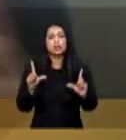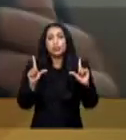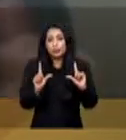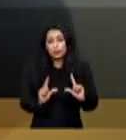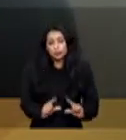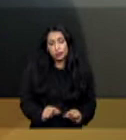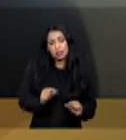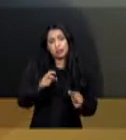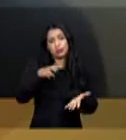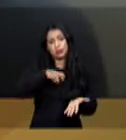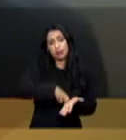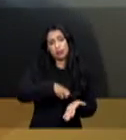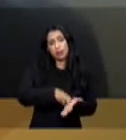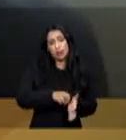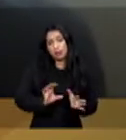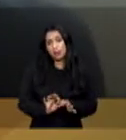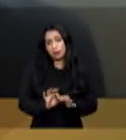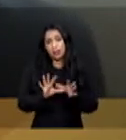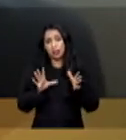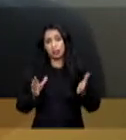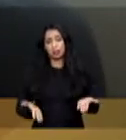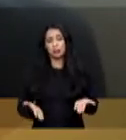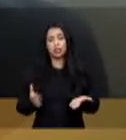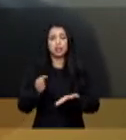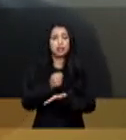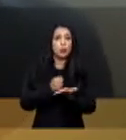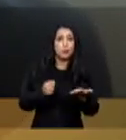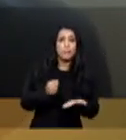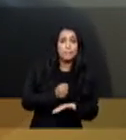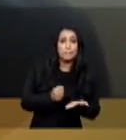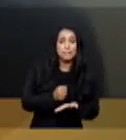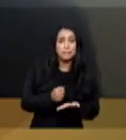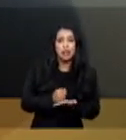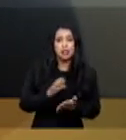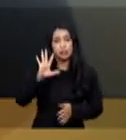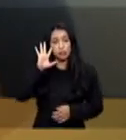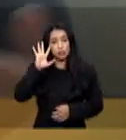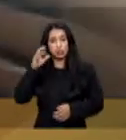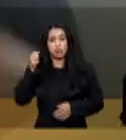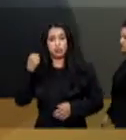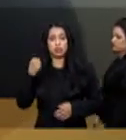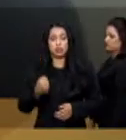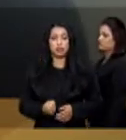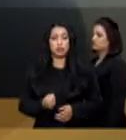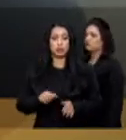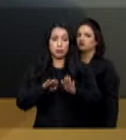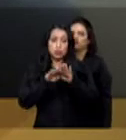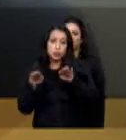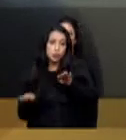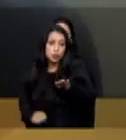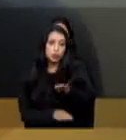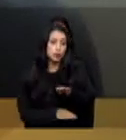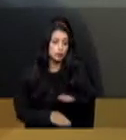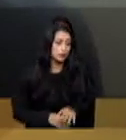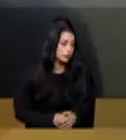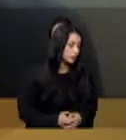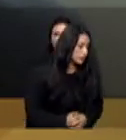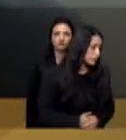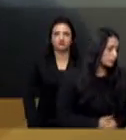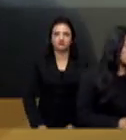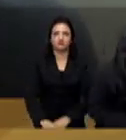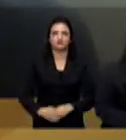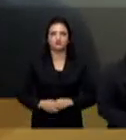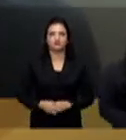que permitam, por exemplo, balizar essa sanção para um patamar menor do que o mínimo legal de 10